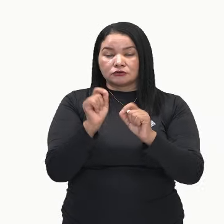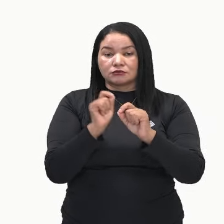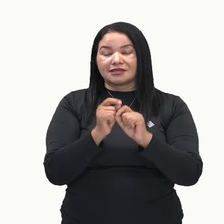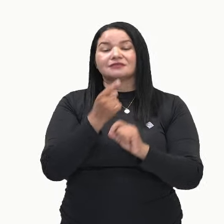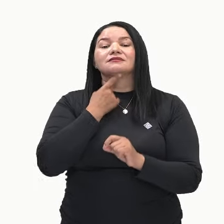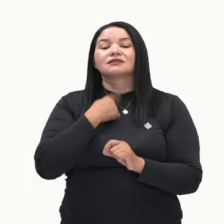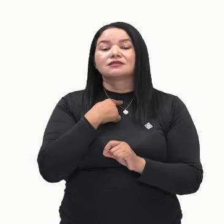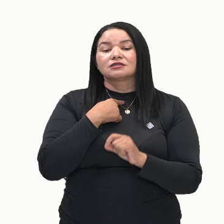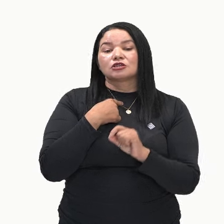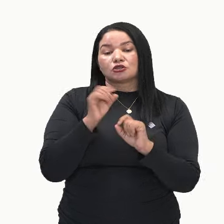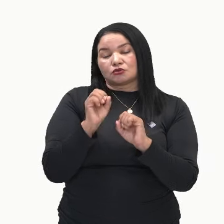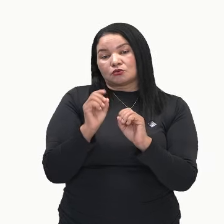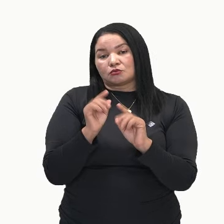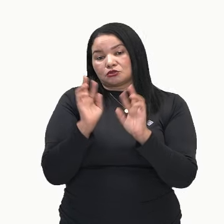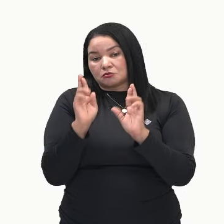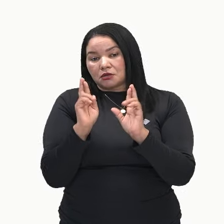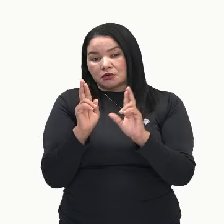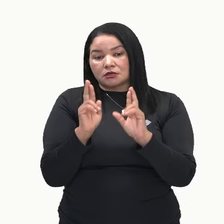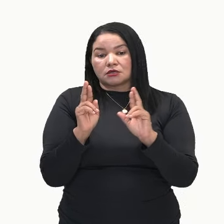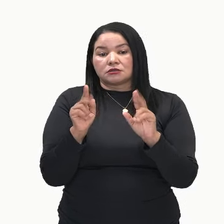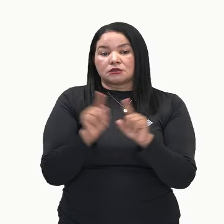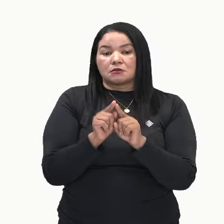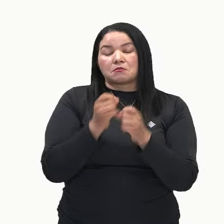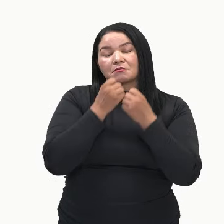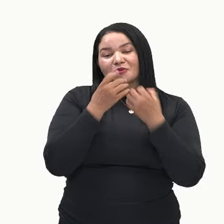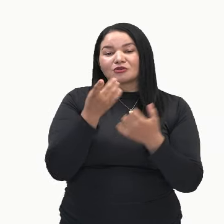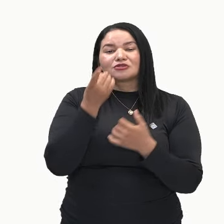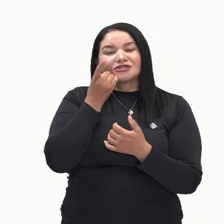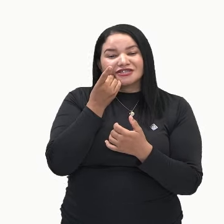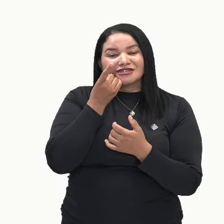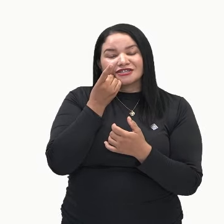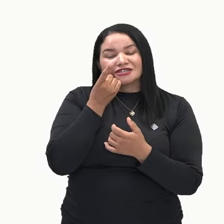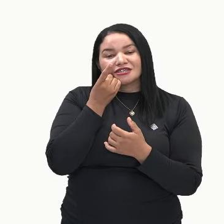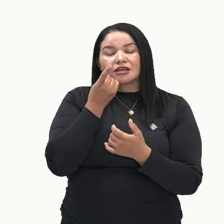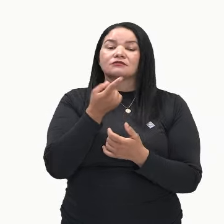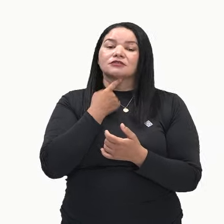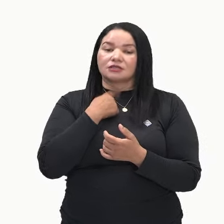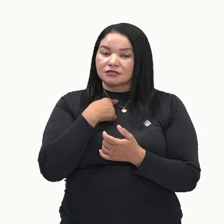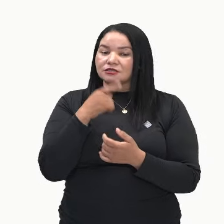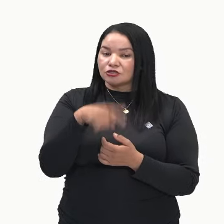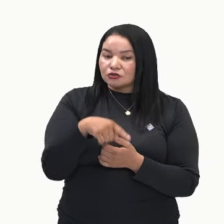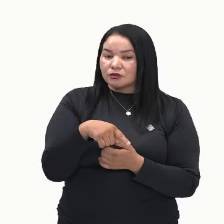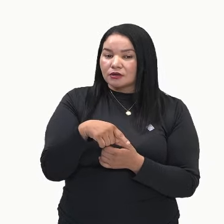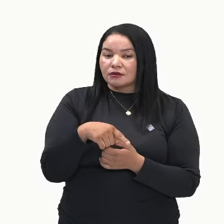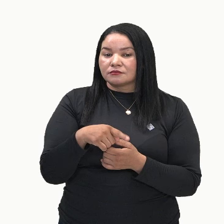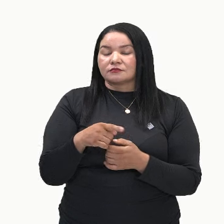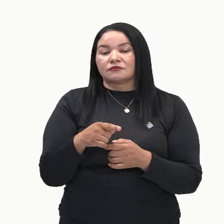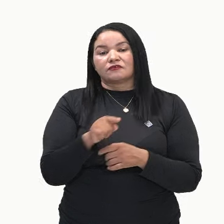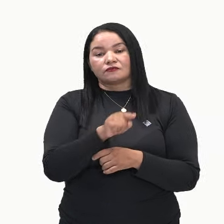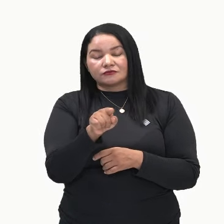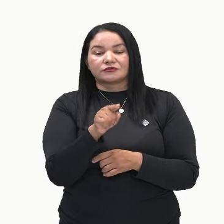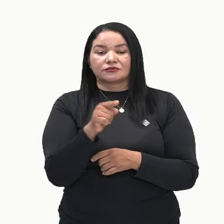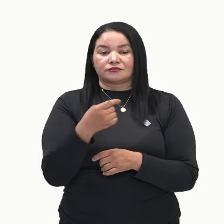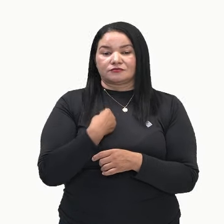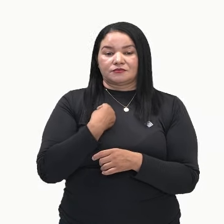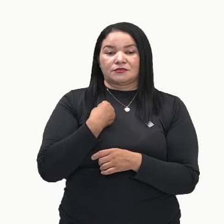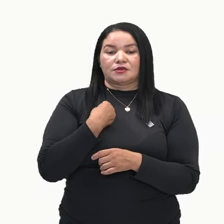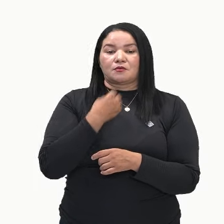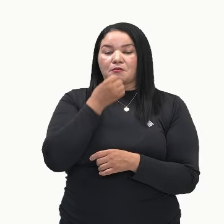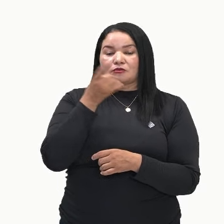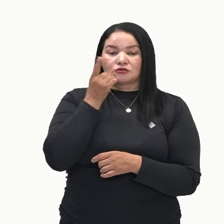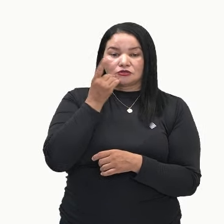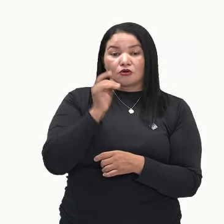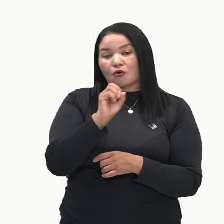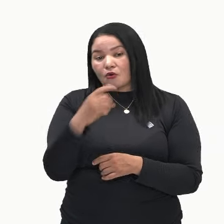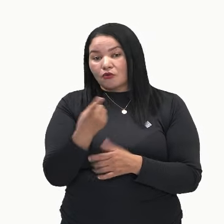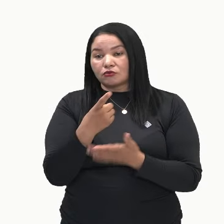desejo, votos de esperança. Quando eu digo bom dia, está aí expressando um desejo, que você tenha um bom dia, ou Deus te abençoe, eu estou